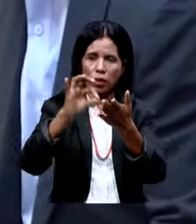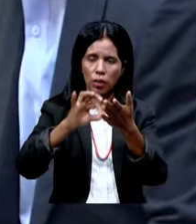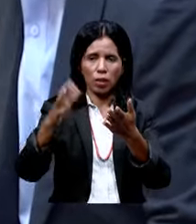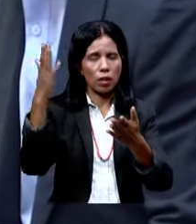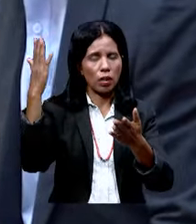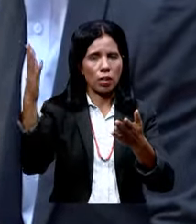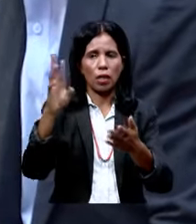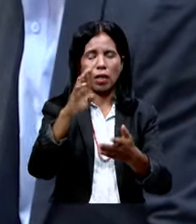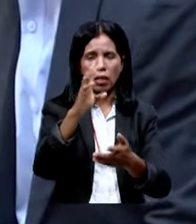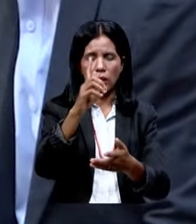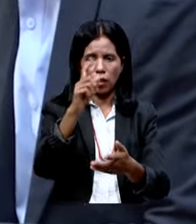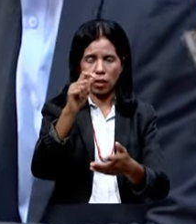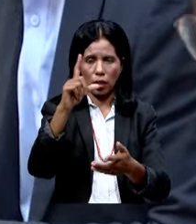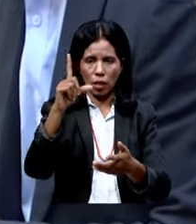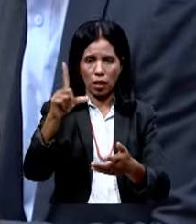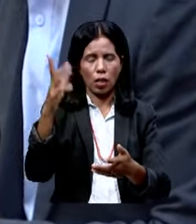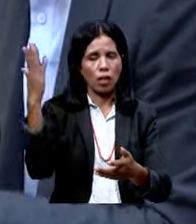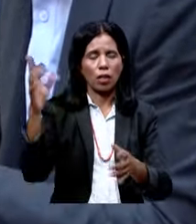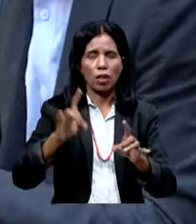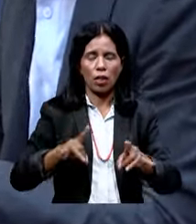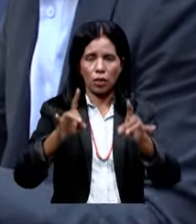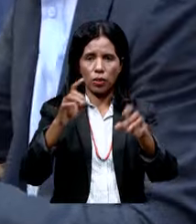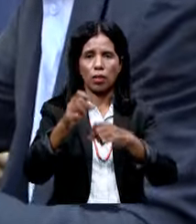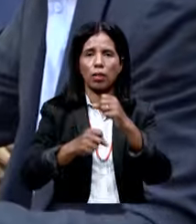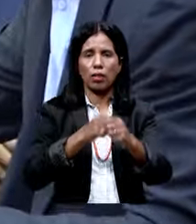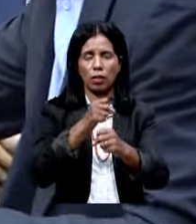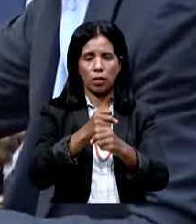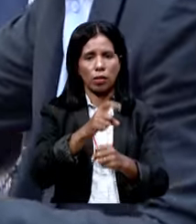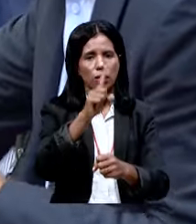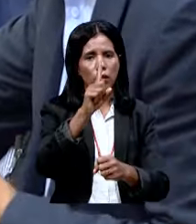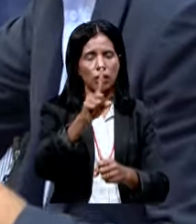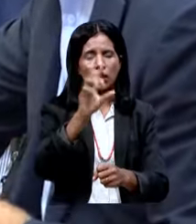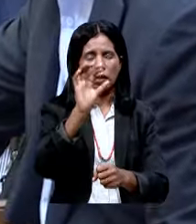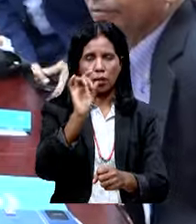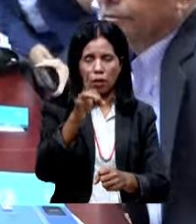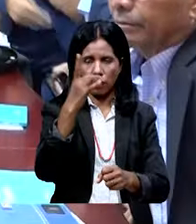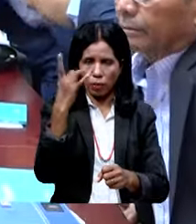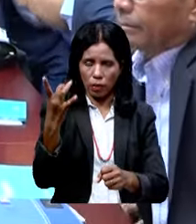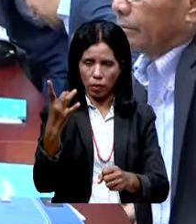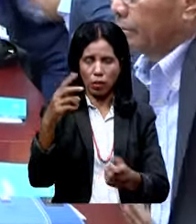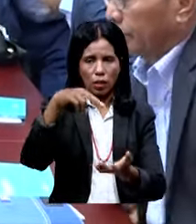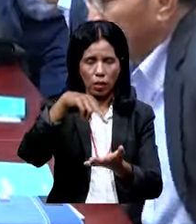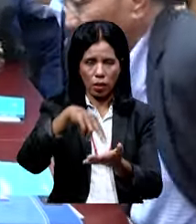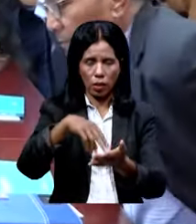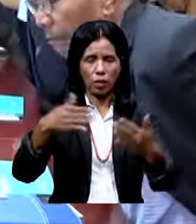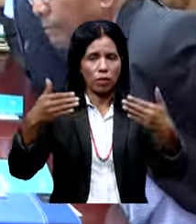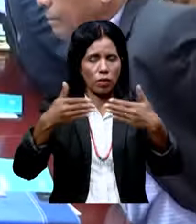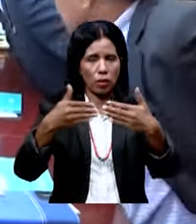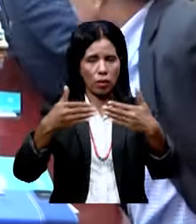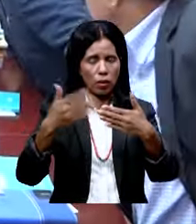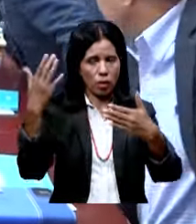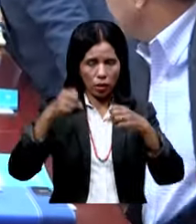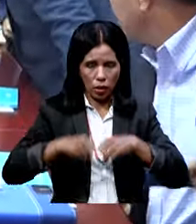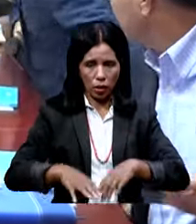a República Democrática Timor-Leste no Austrália e a Tina Rihunrua Sanu Resinualu no estabelece fronteira marítima e a tasi